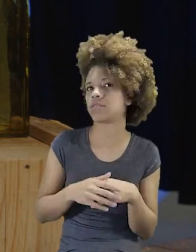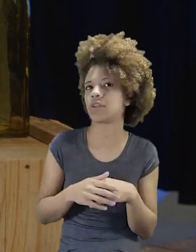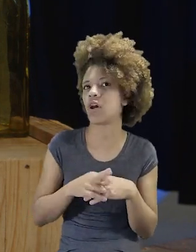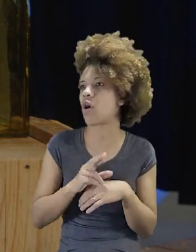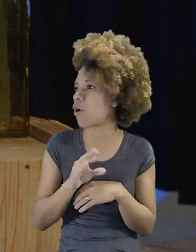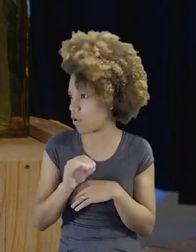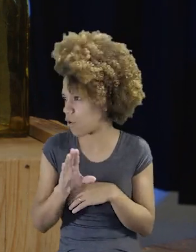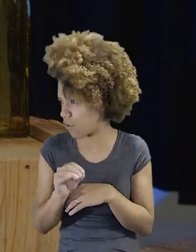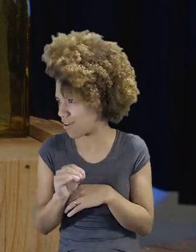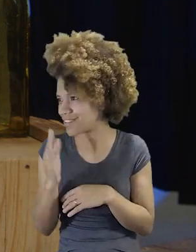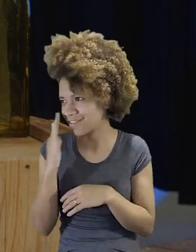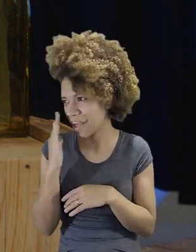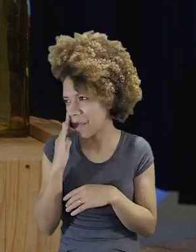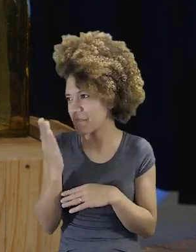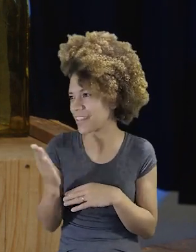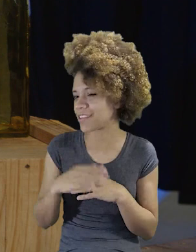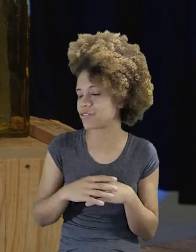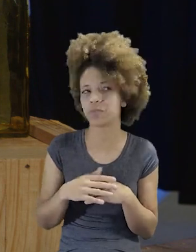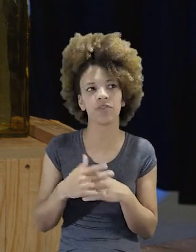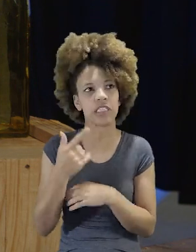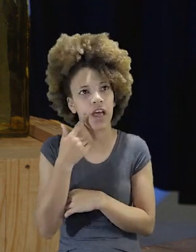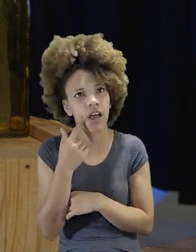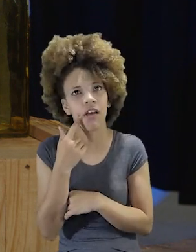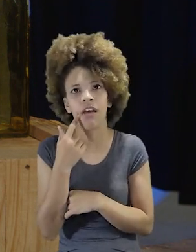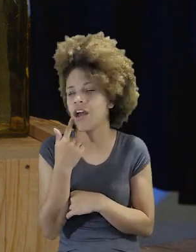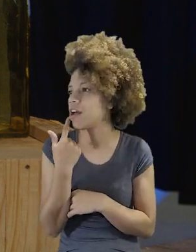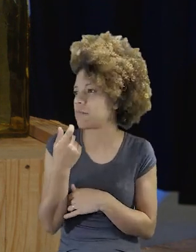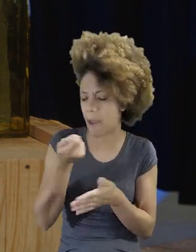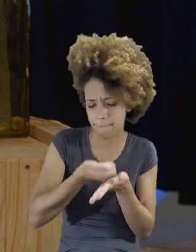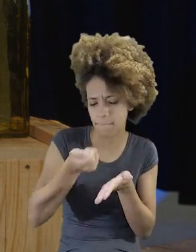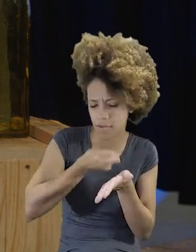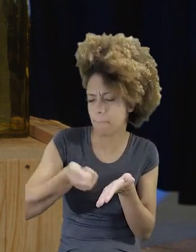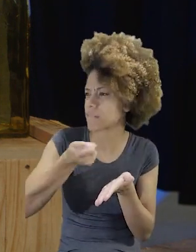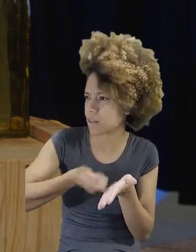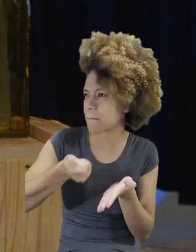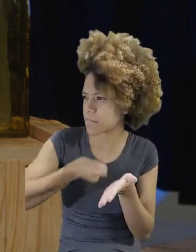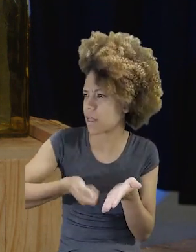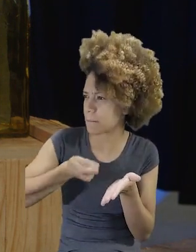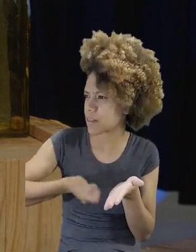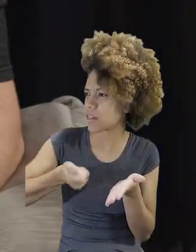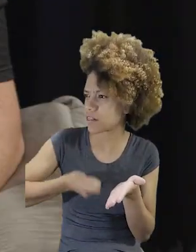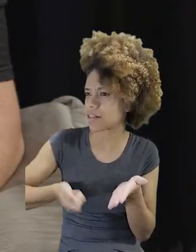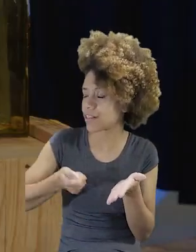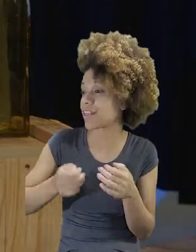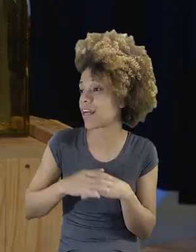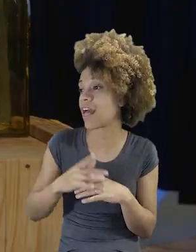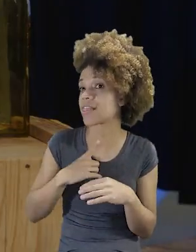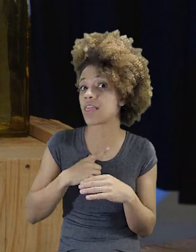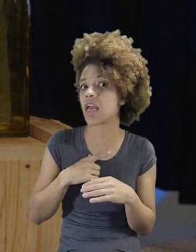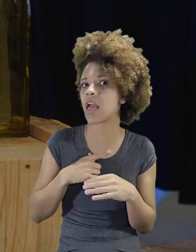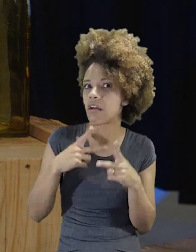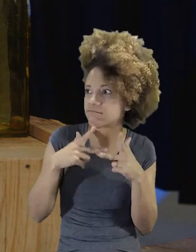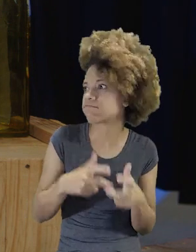escreve música é muito rococó eu gosto de dizer né cara aquela coisa de você ficar né você quando a gente ficar errada beliscando rabiscando até o centrinho assim